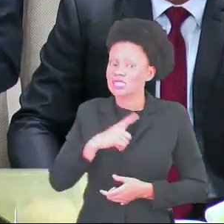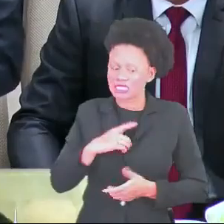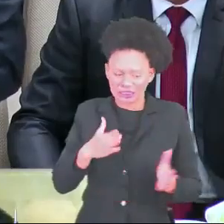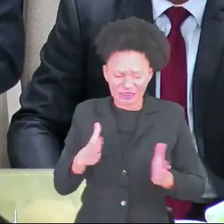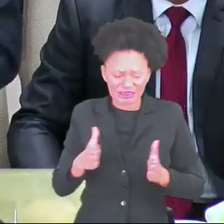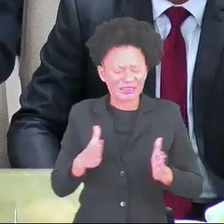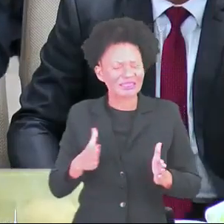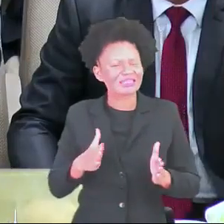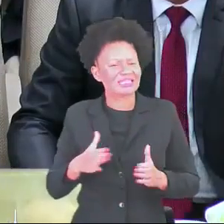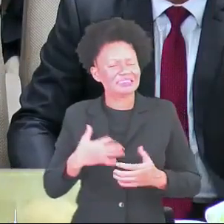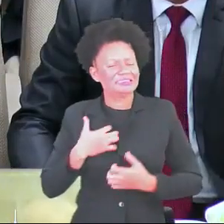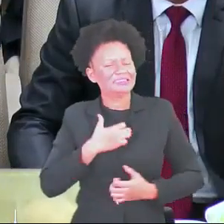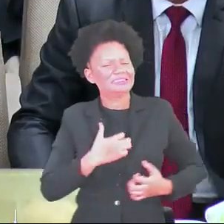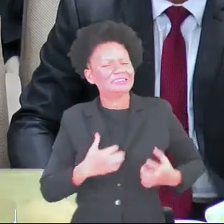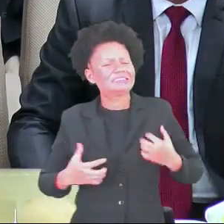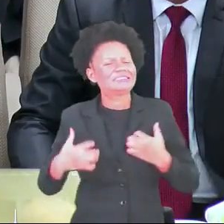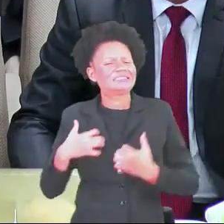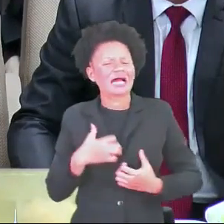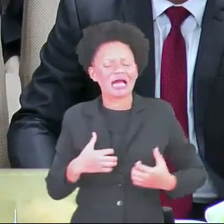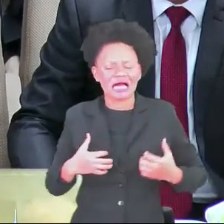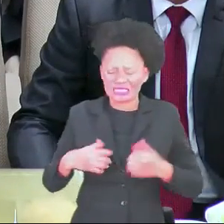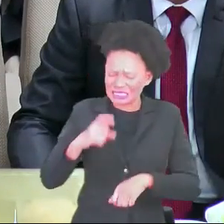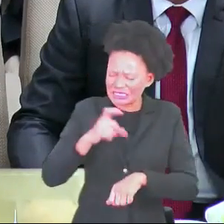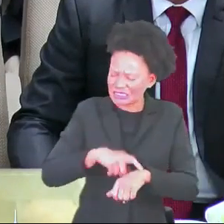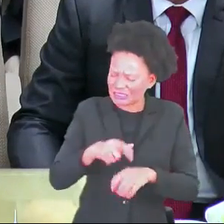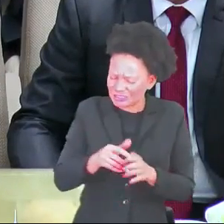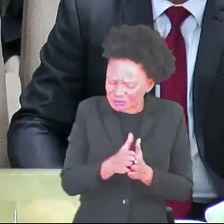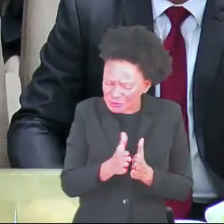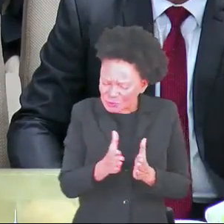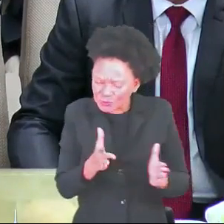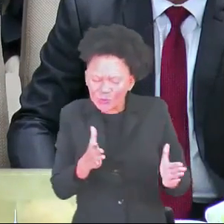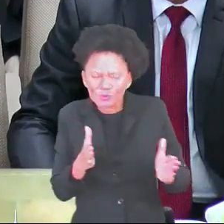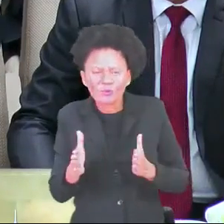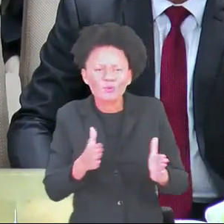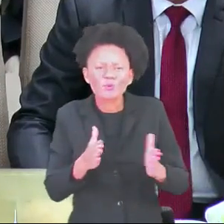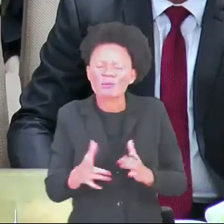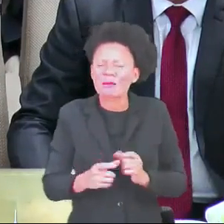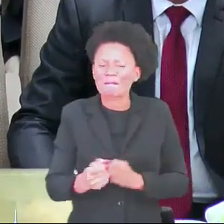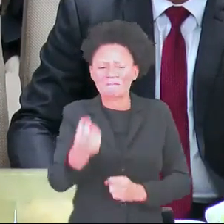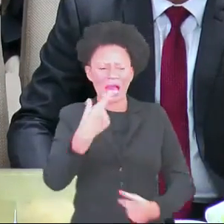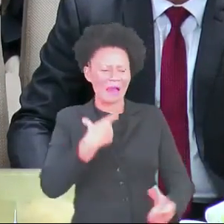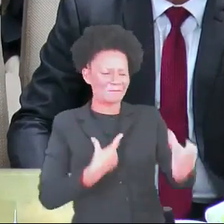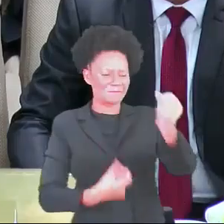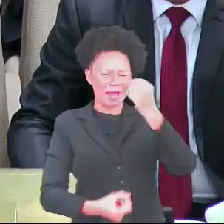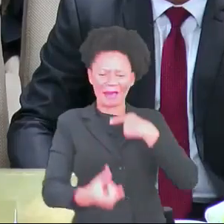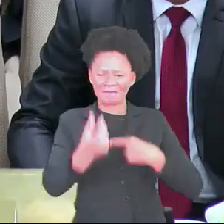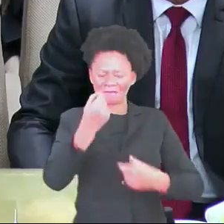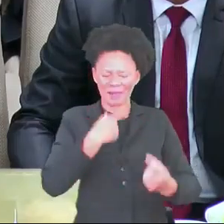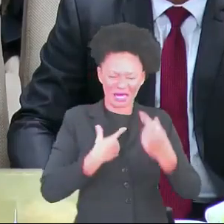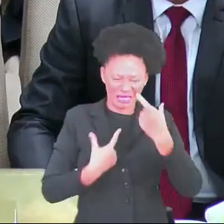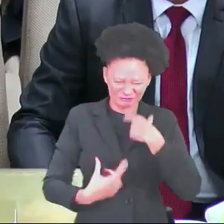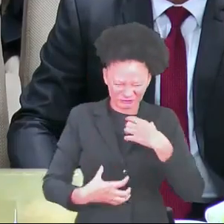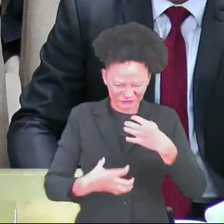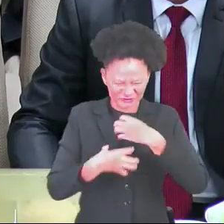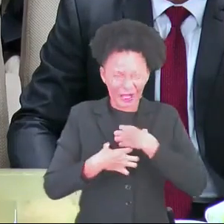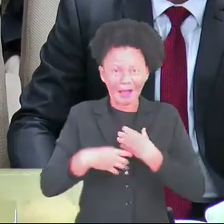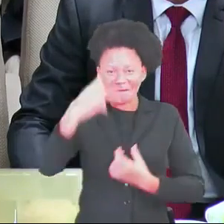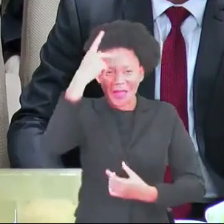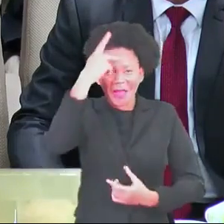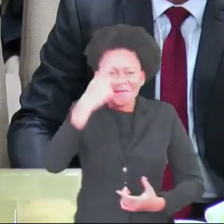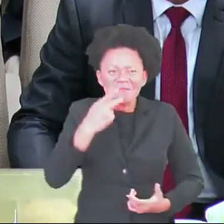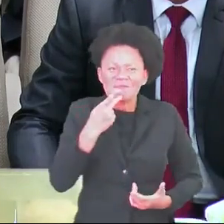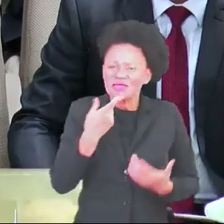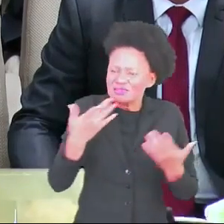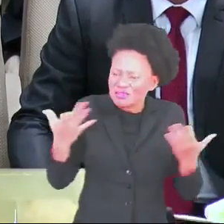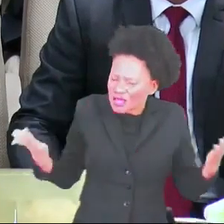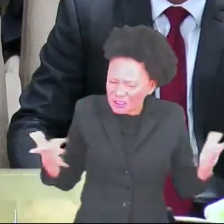todo aflita, esse tempo todo sendo ultrajada e deformada na minha personalidade, a minha